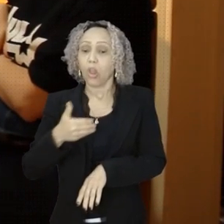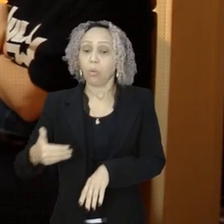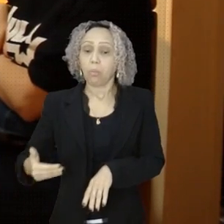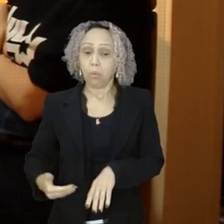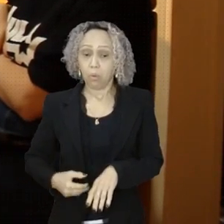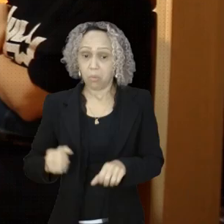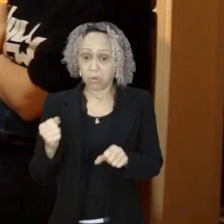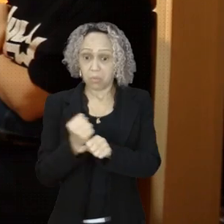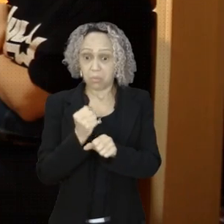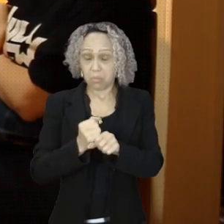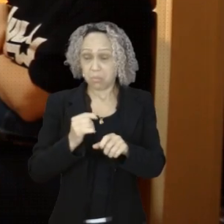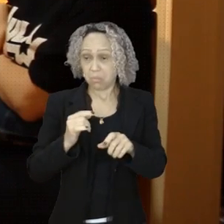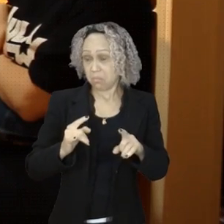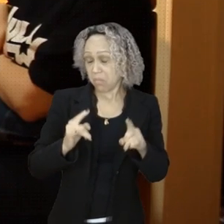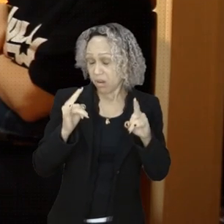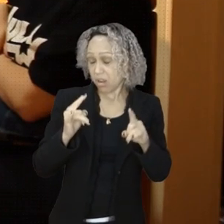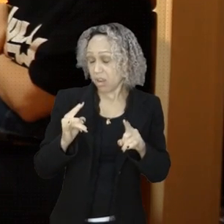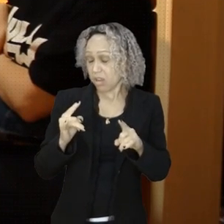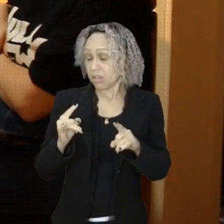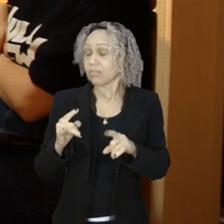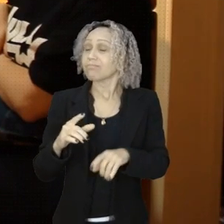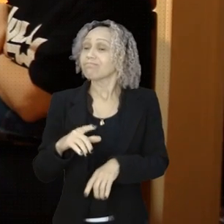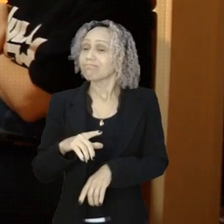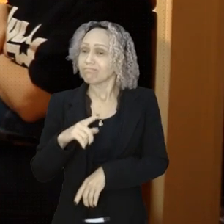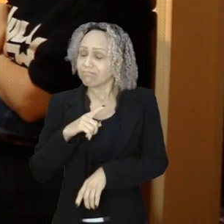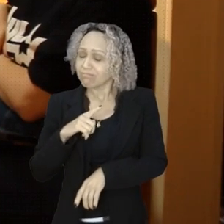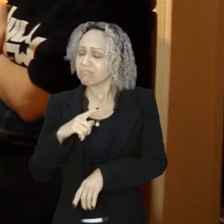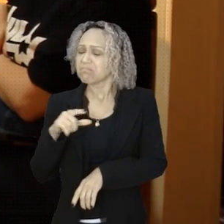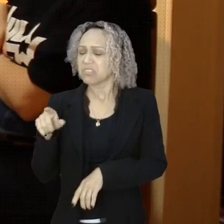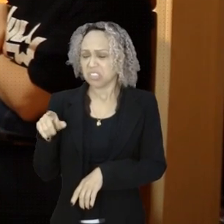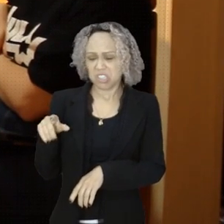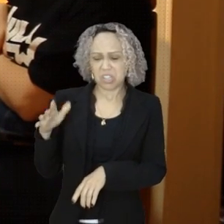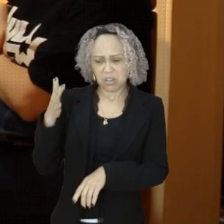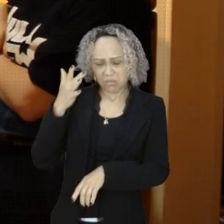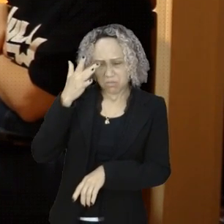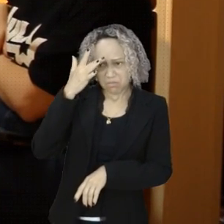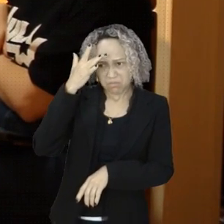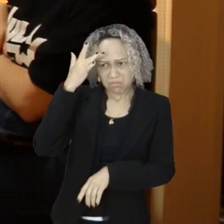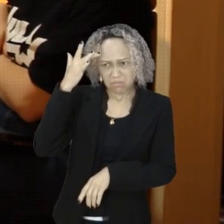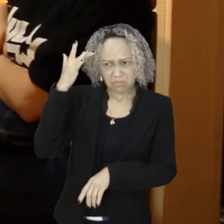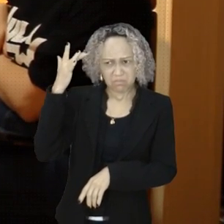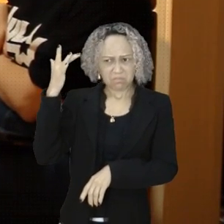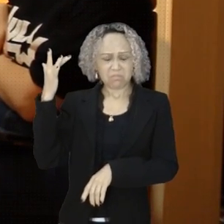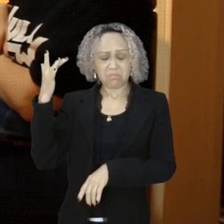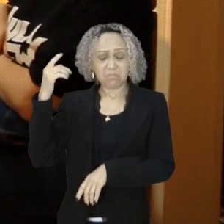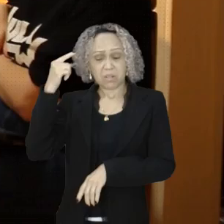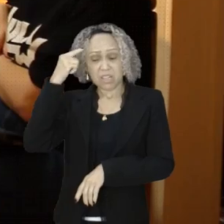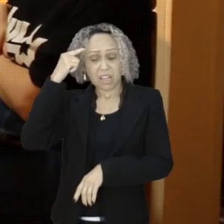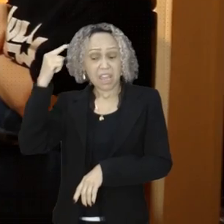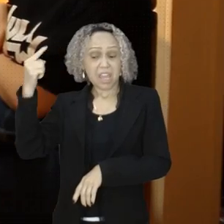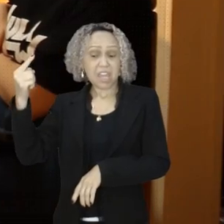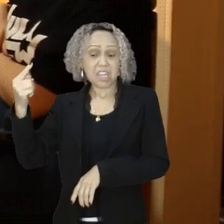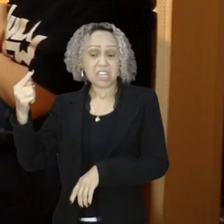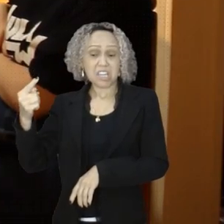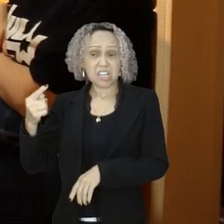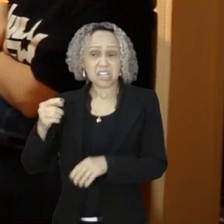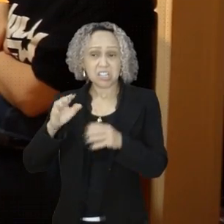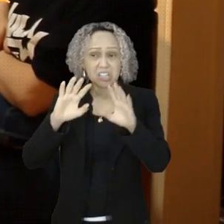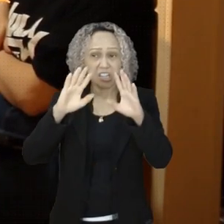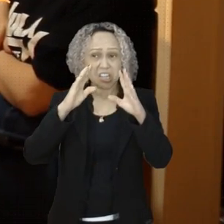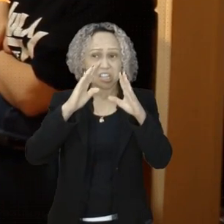visão da época, estava interrompendo um fluxo que podia ser mais ágil de